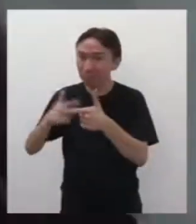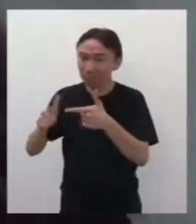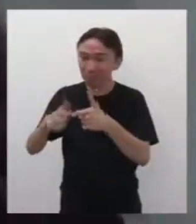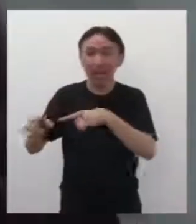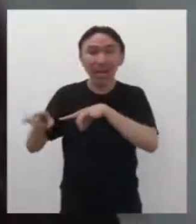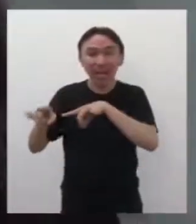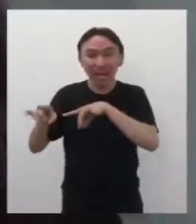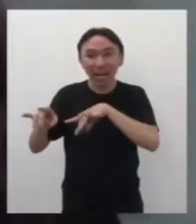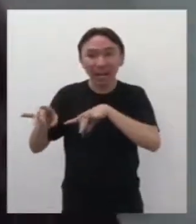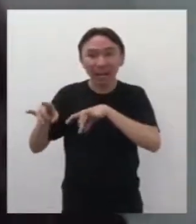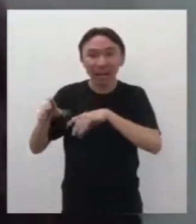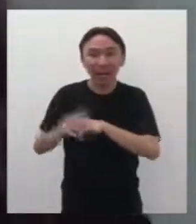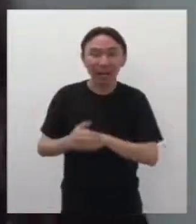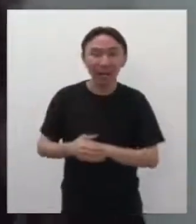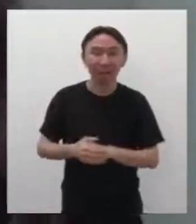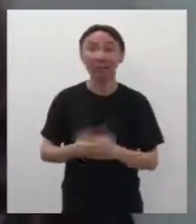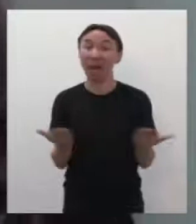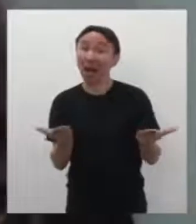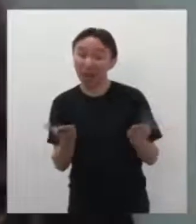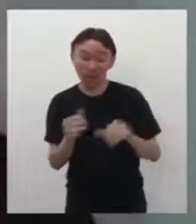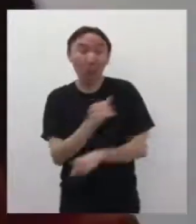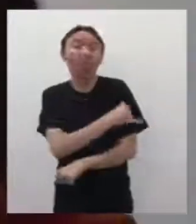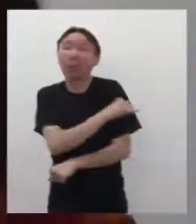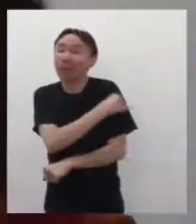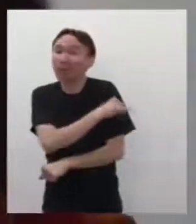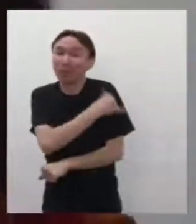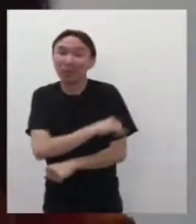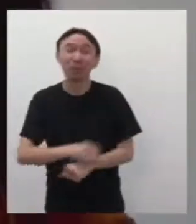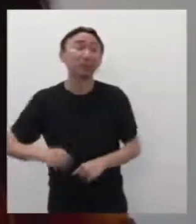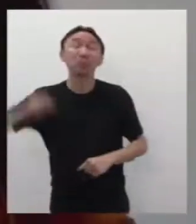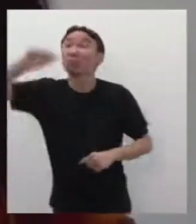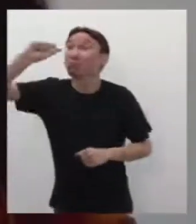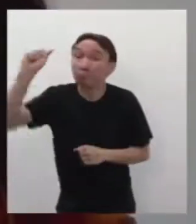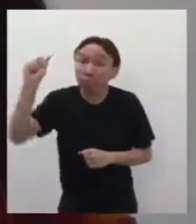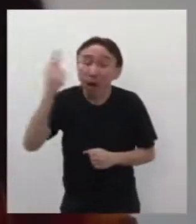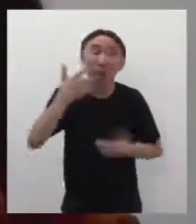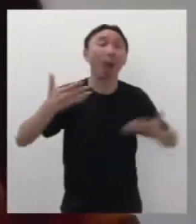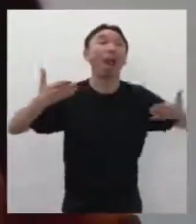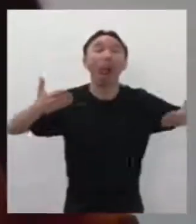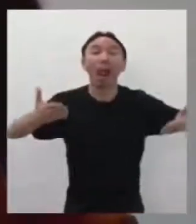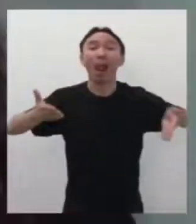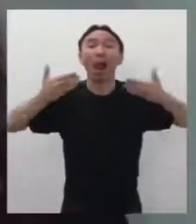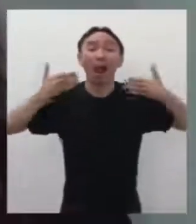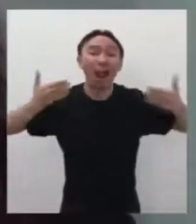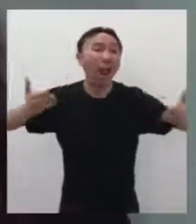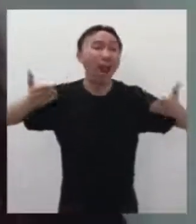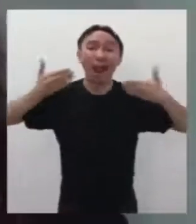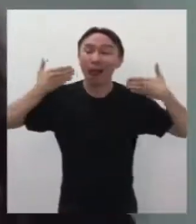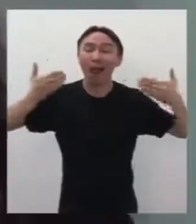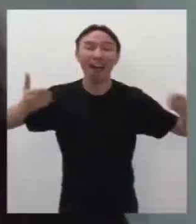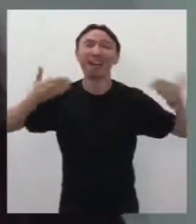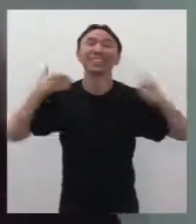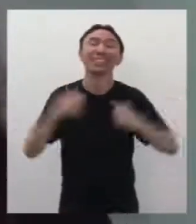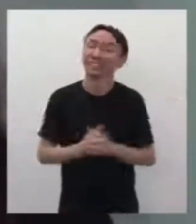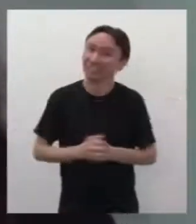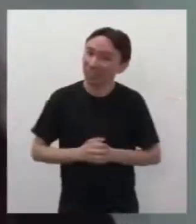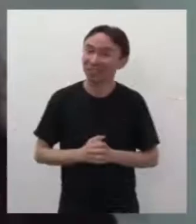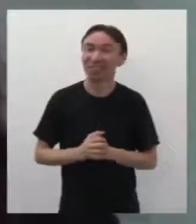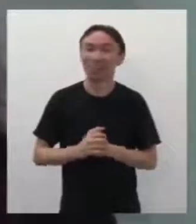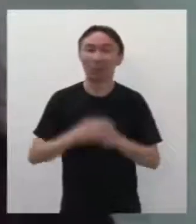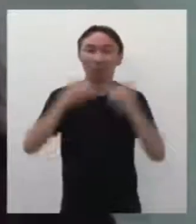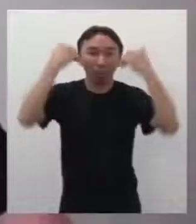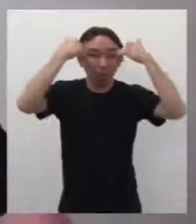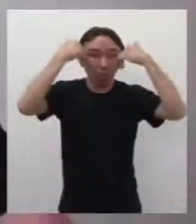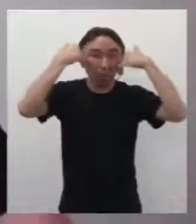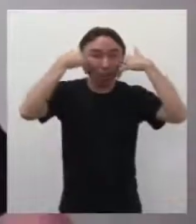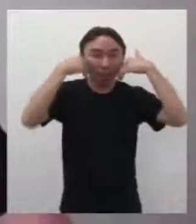um sol, Eliane, um calor. Está muito quente aqui no céu azul. Calor danado. Pois